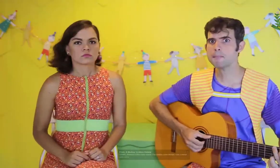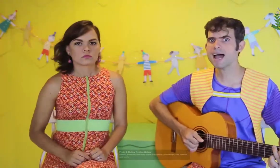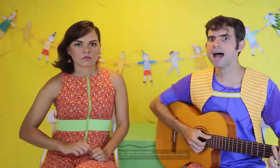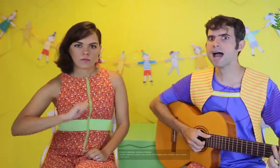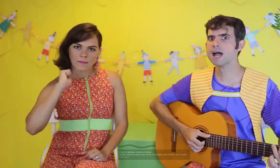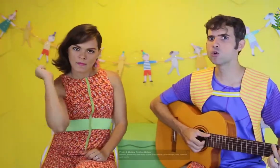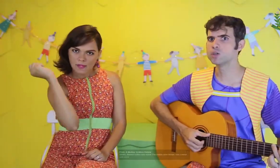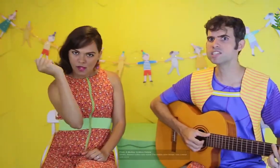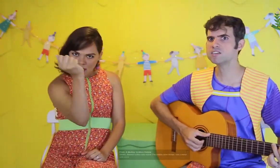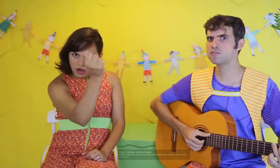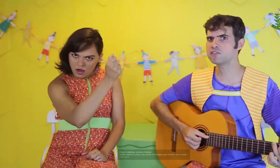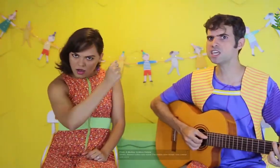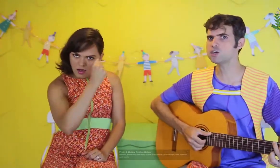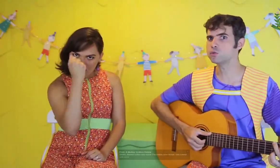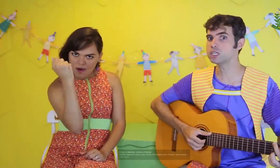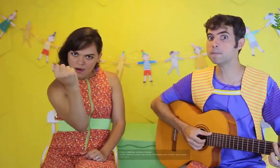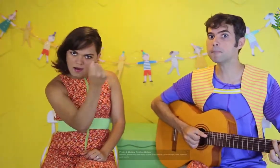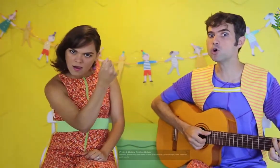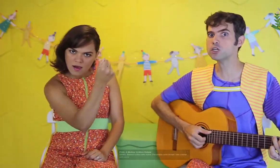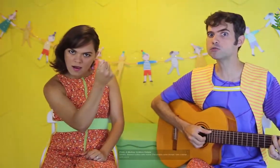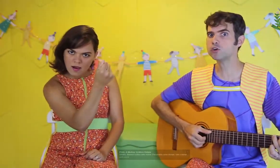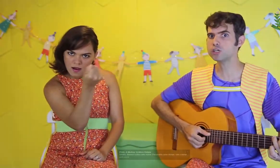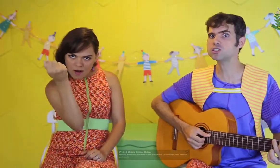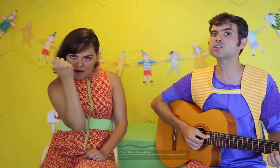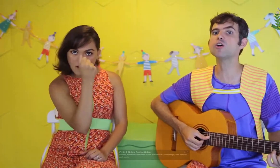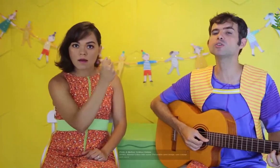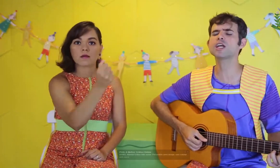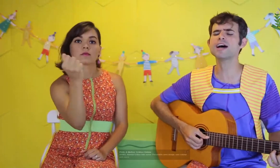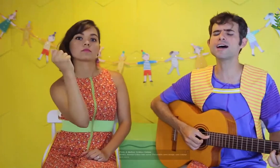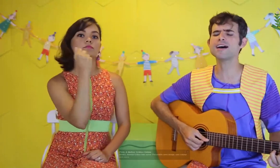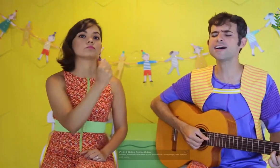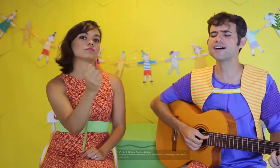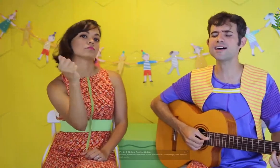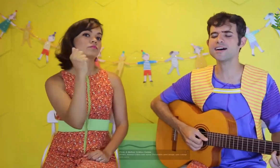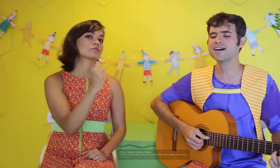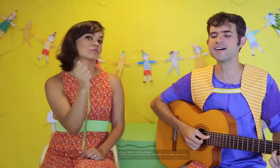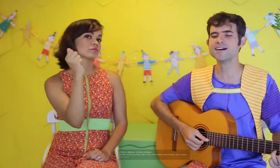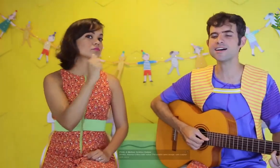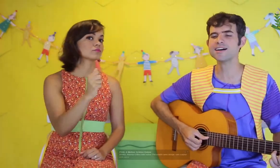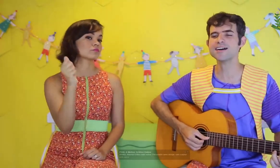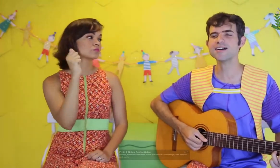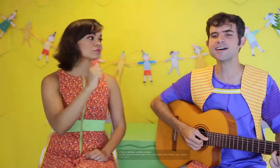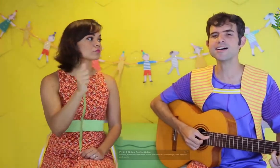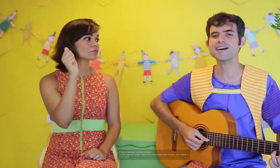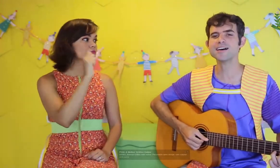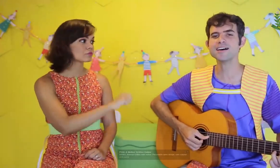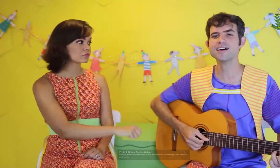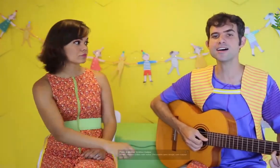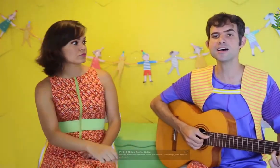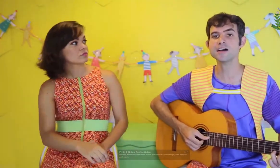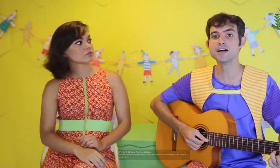Vou te amarrar com esse fio e depois vou lhe soltar.